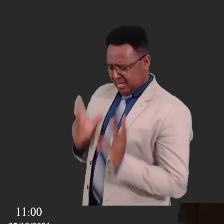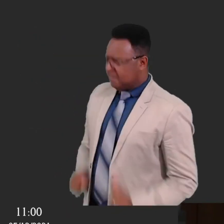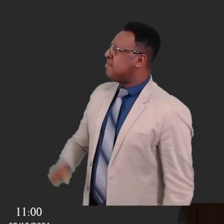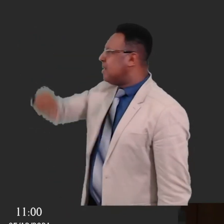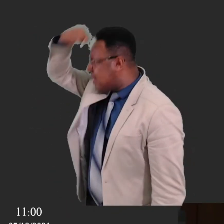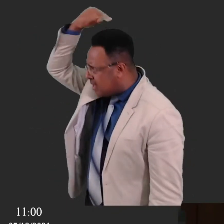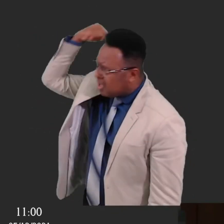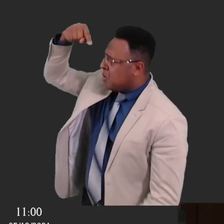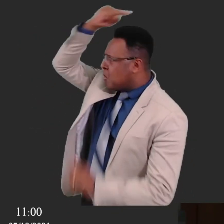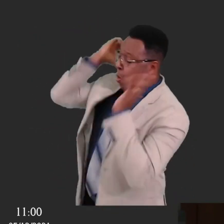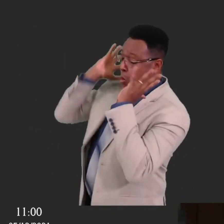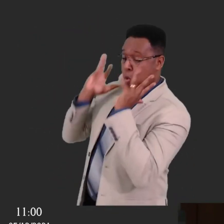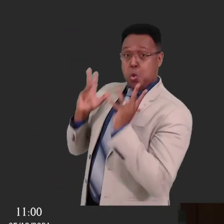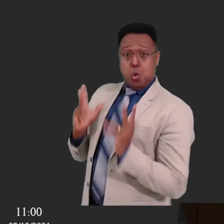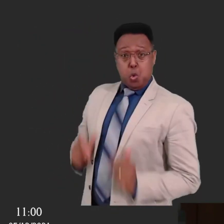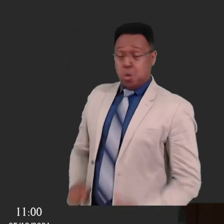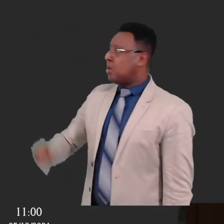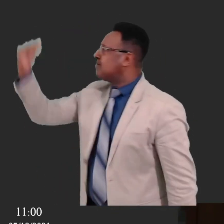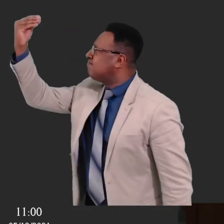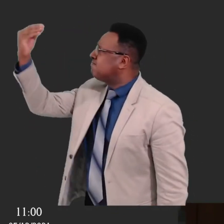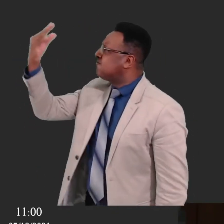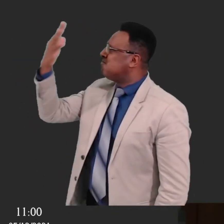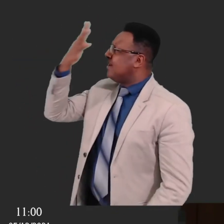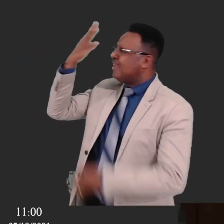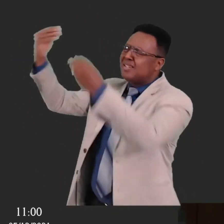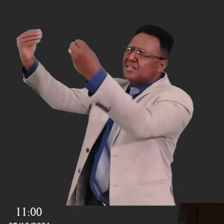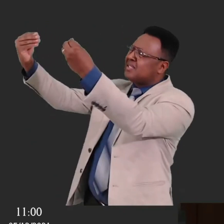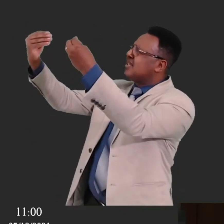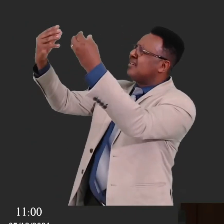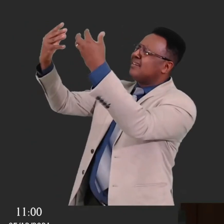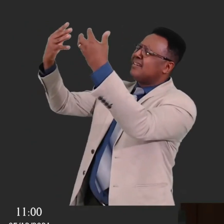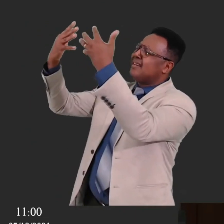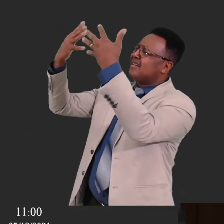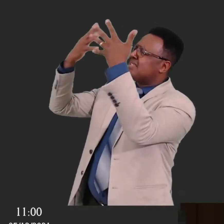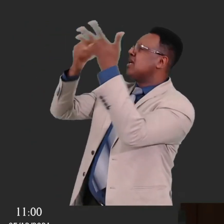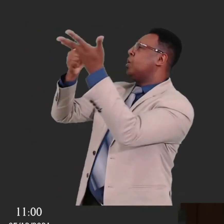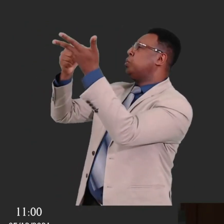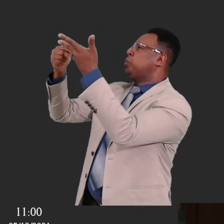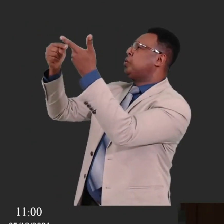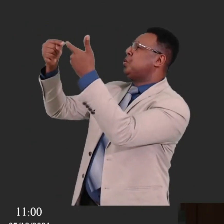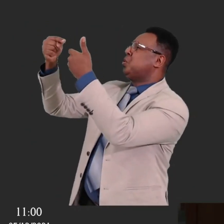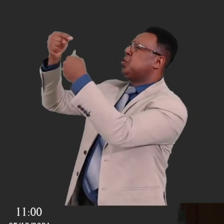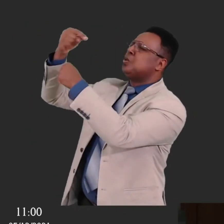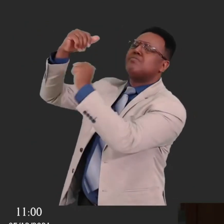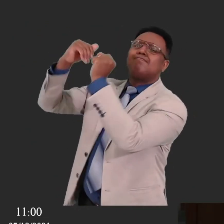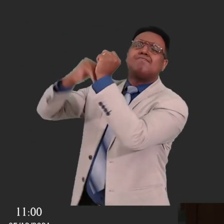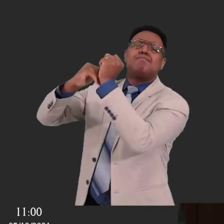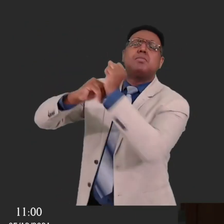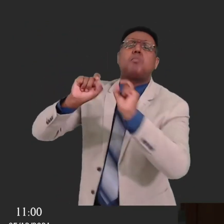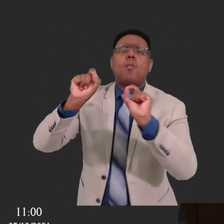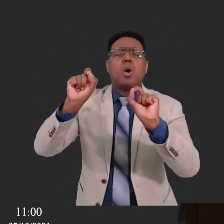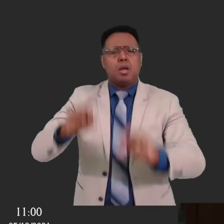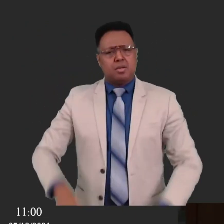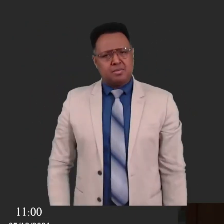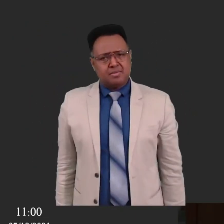e revele em mim os mistérios desta graça. E que mistério é este, irmão? Está escrito